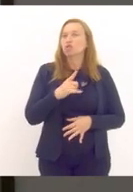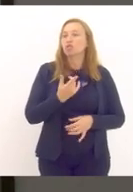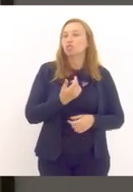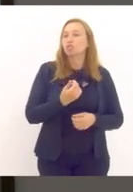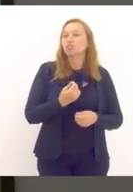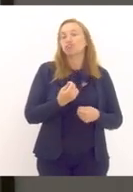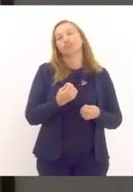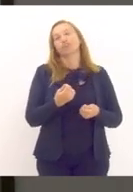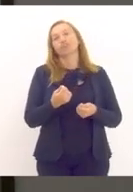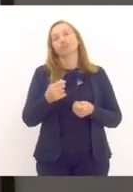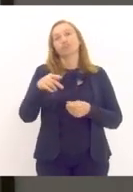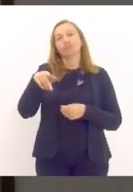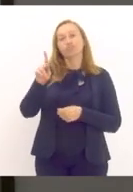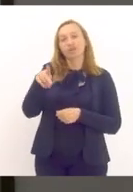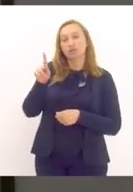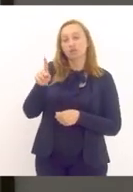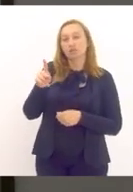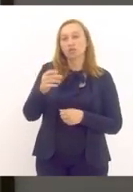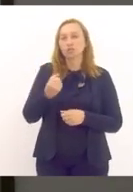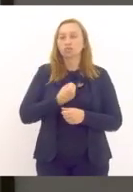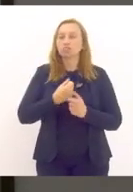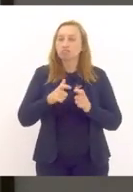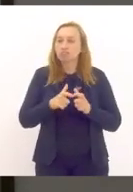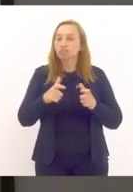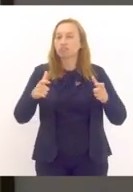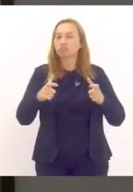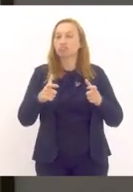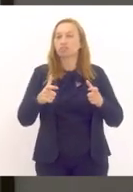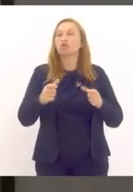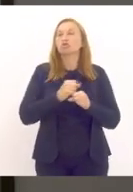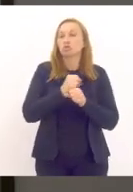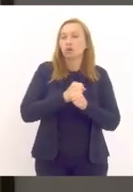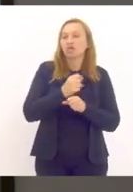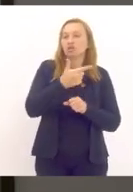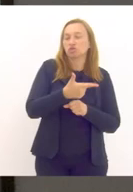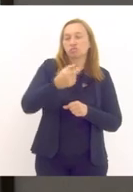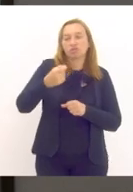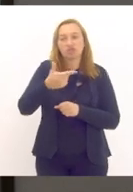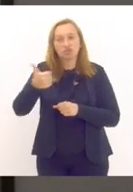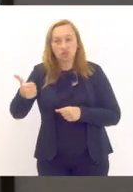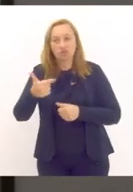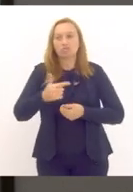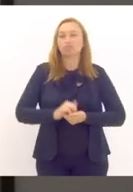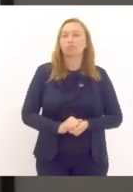especiais especialmente alta também no ano de 2022.